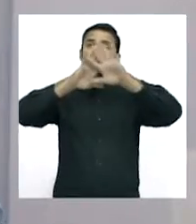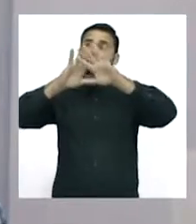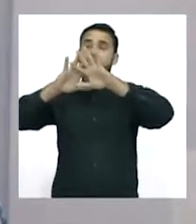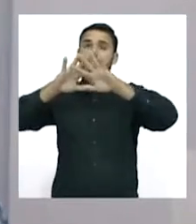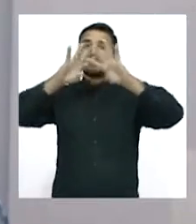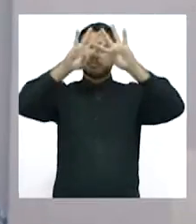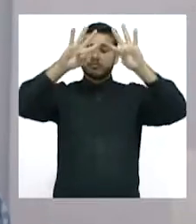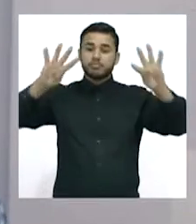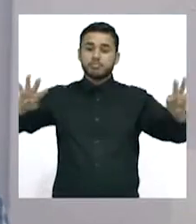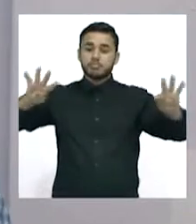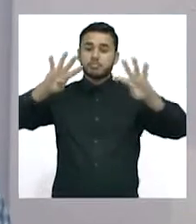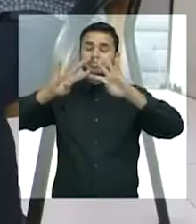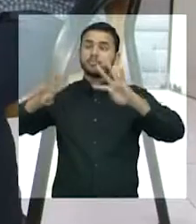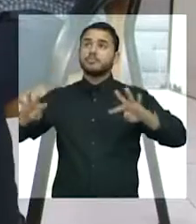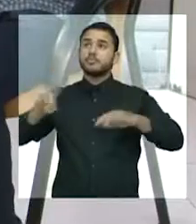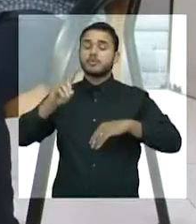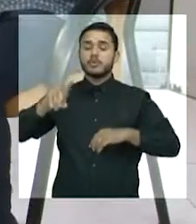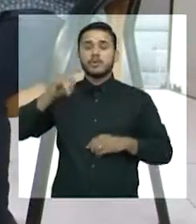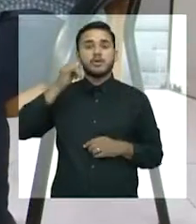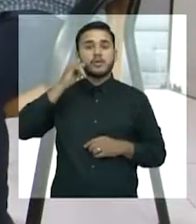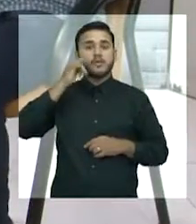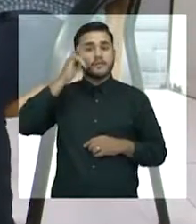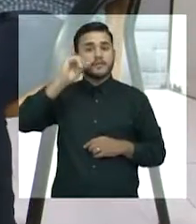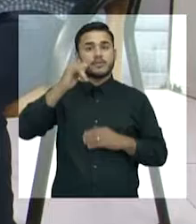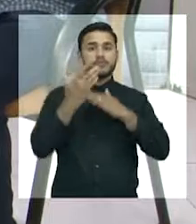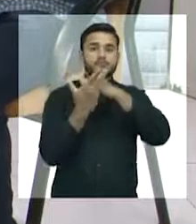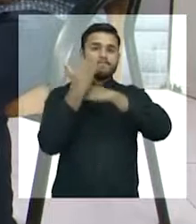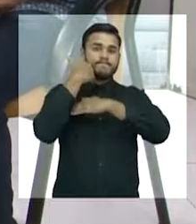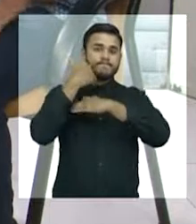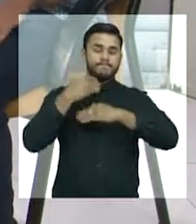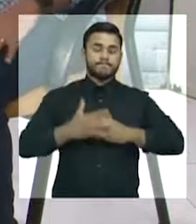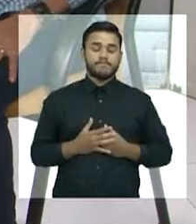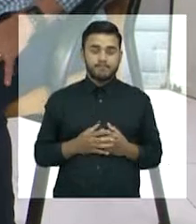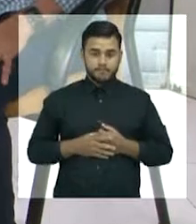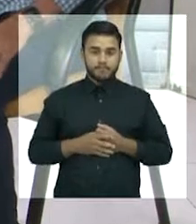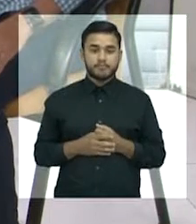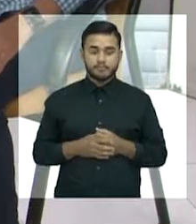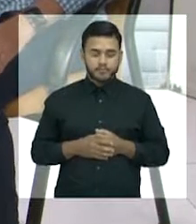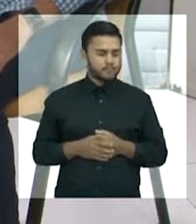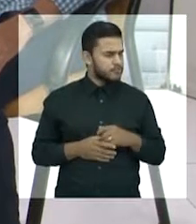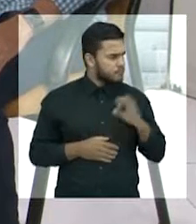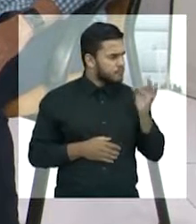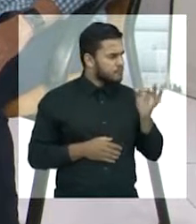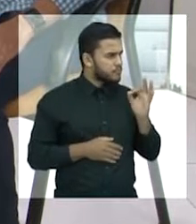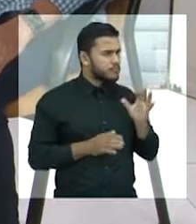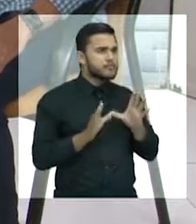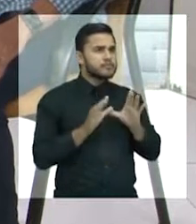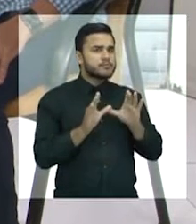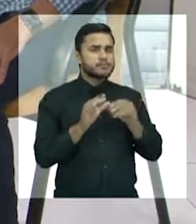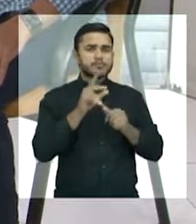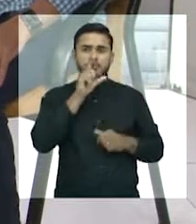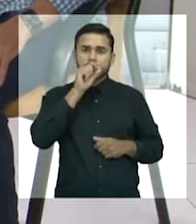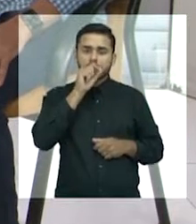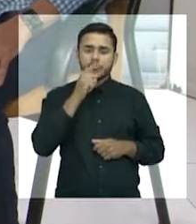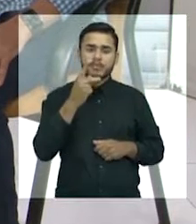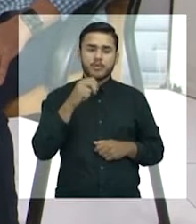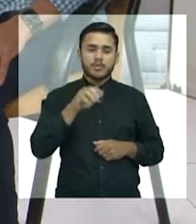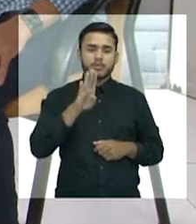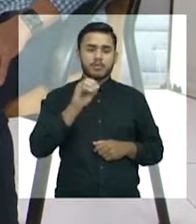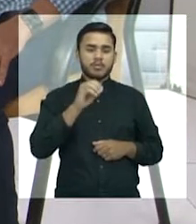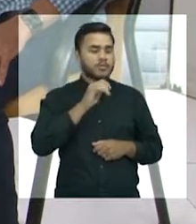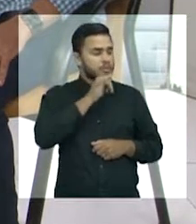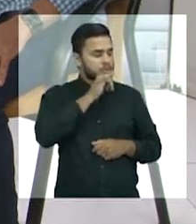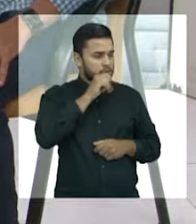não façam abrigo dentro. Exatamente. E esses animais, os pombos, eles estão tão adaptados assim ao ser humano que na beira-mar,